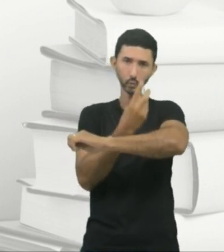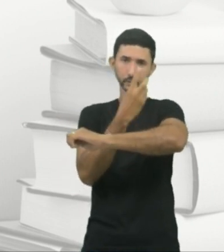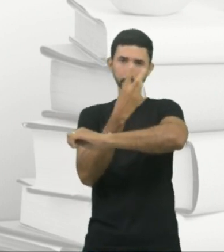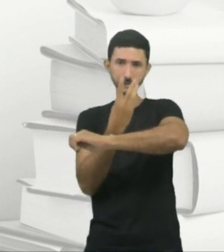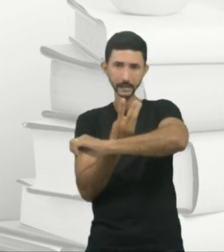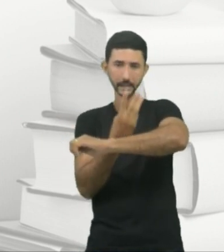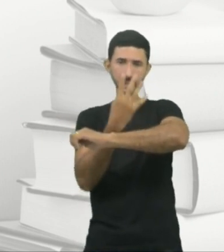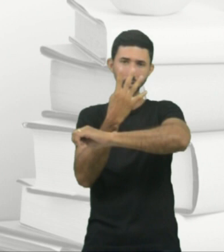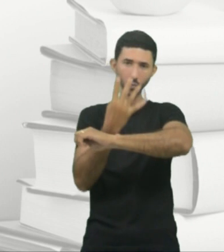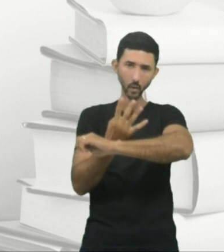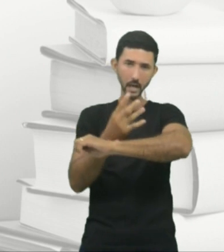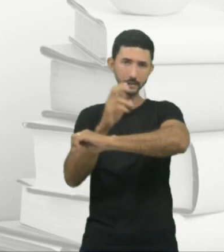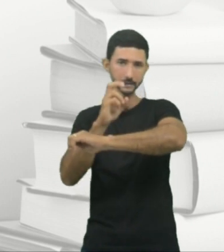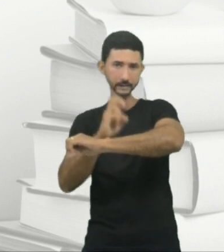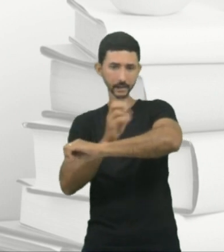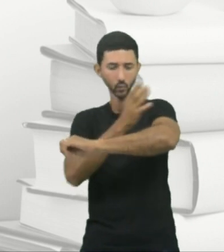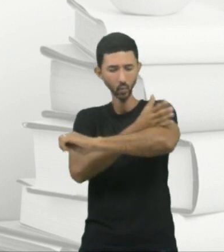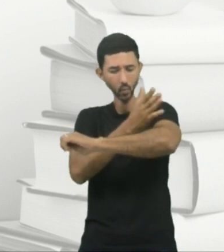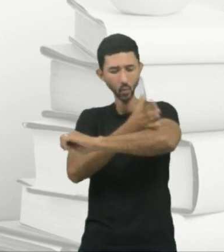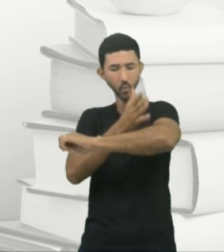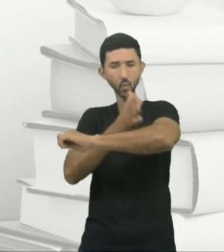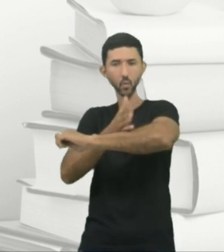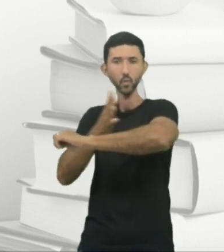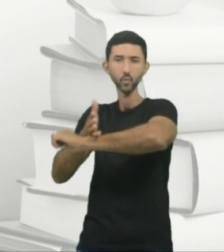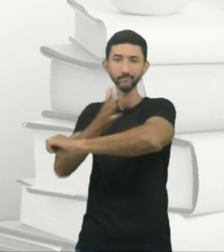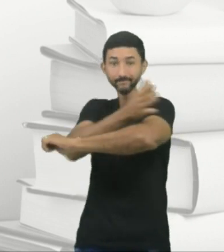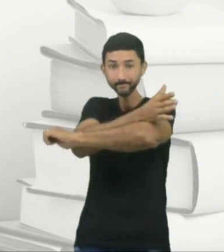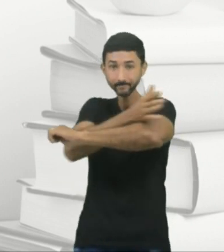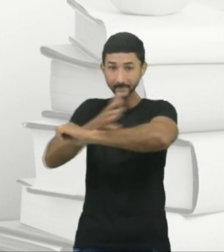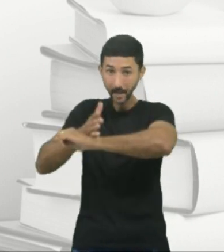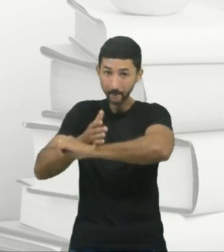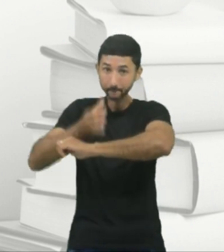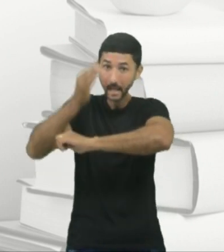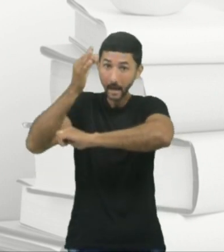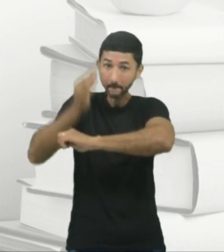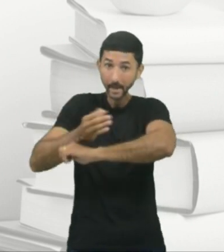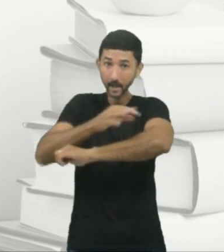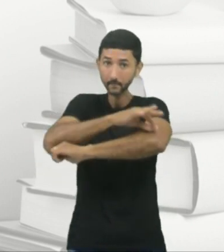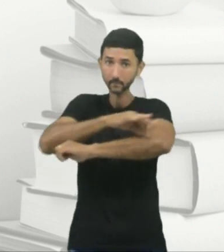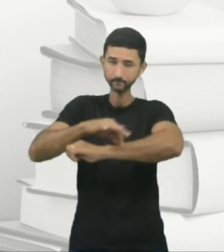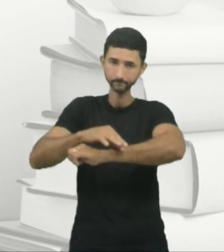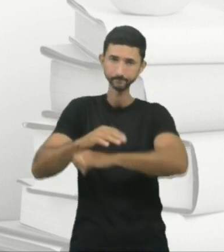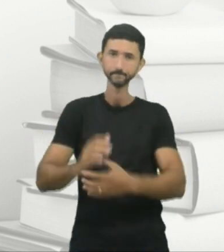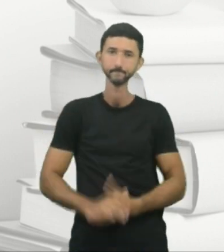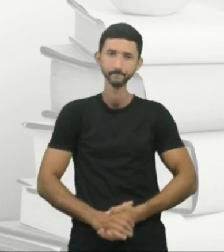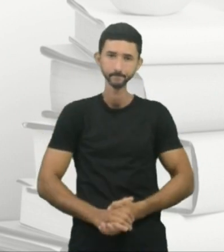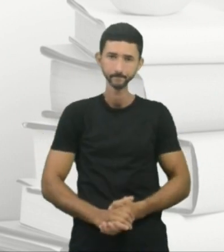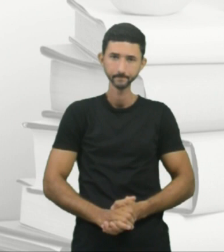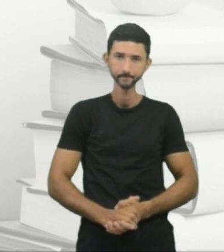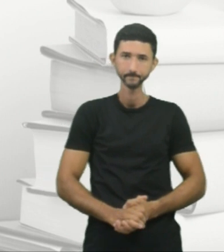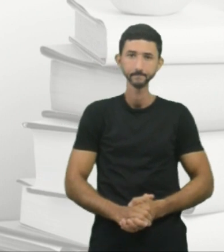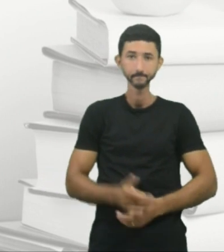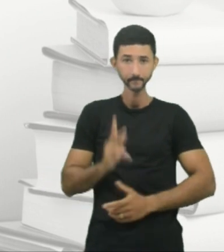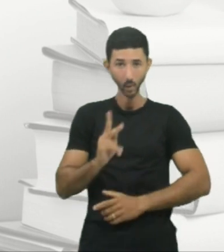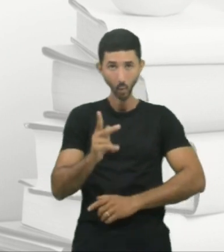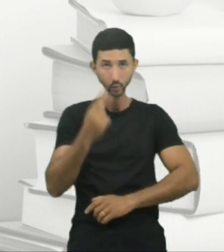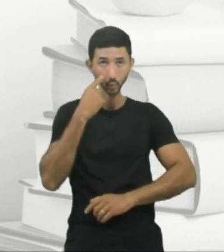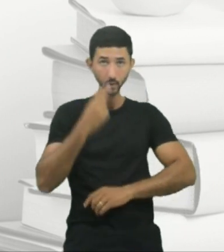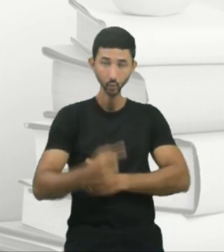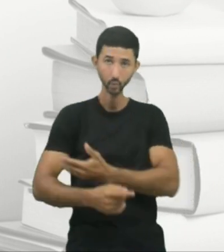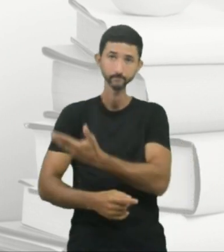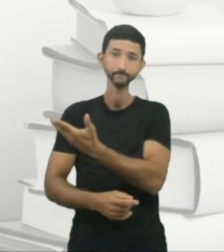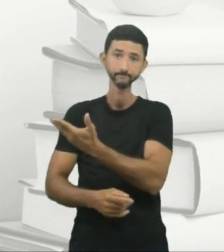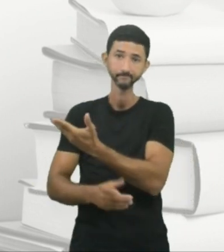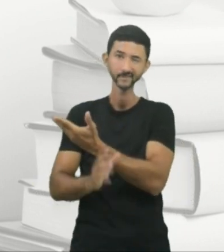para 3, de 3 para 4, é a mesma, assim como acontece na reta numérica, tá? Continuando aqui na tela